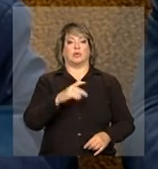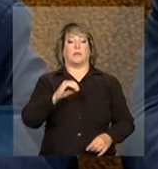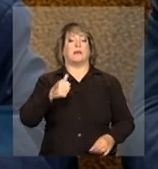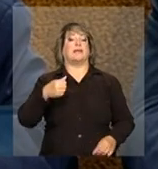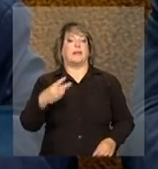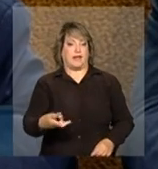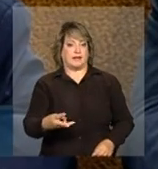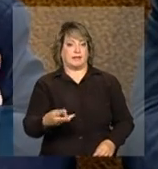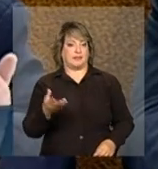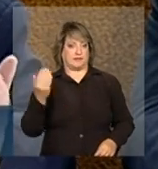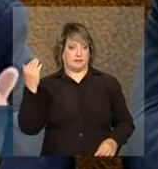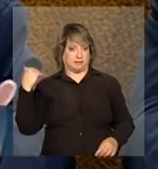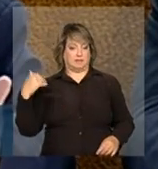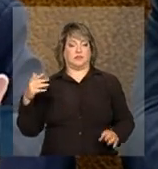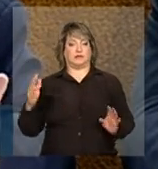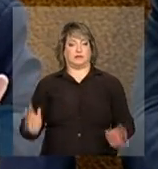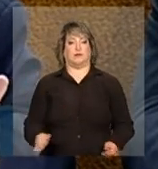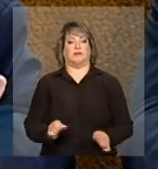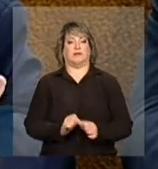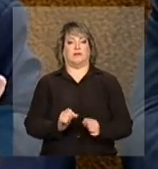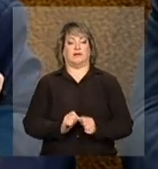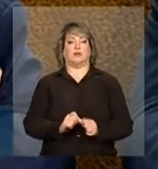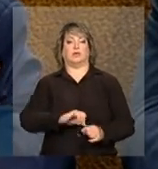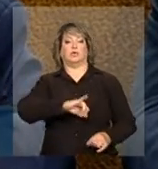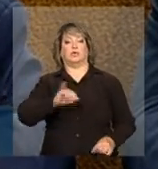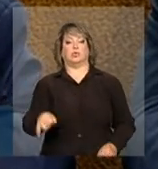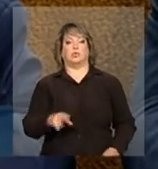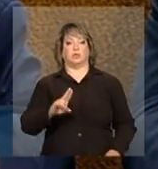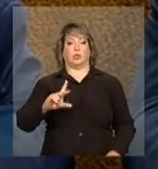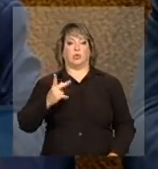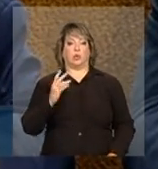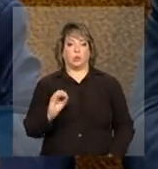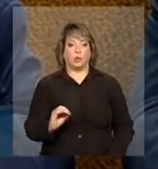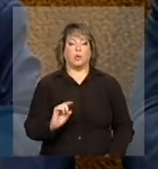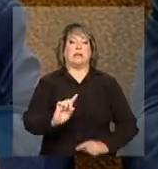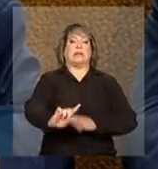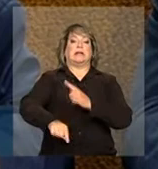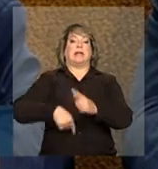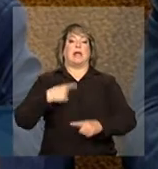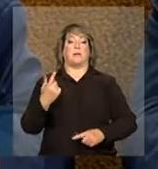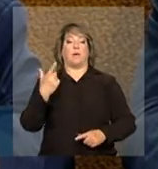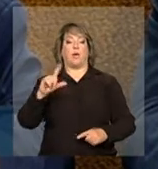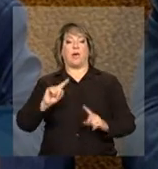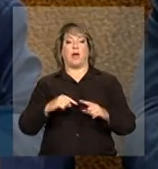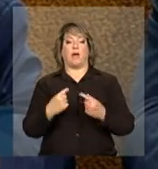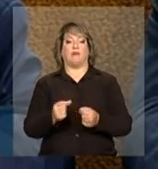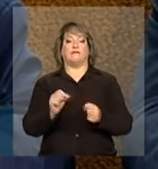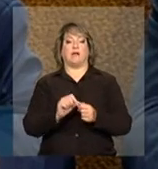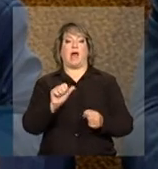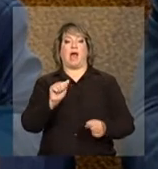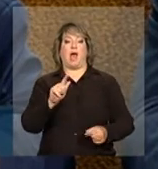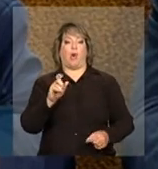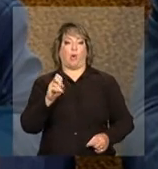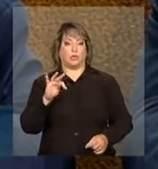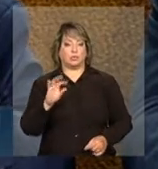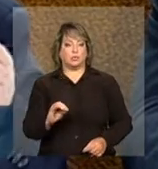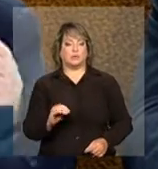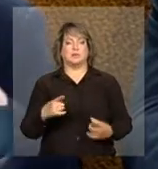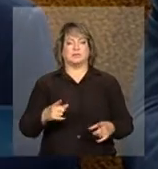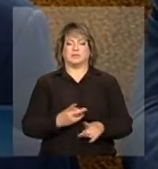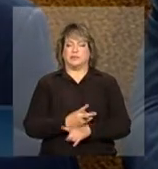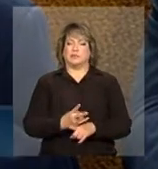2013. Foi uma reunião feita em julho e outra reunião feita em agosto, onde tanto se